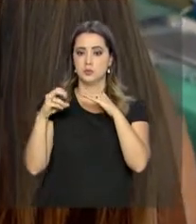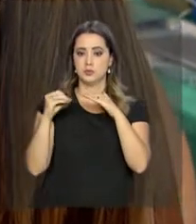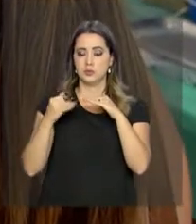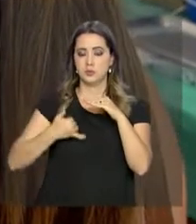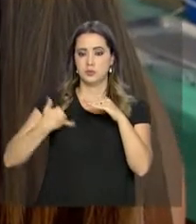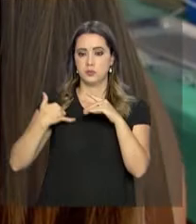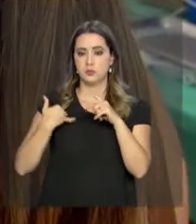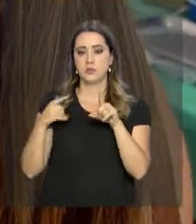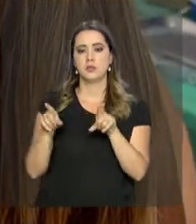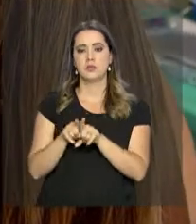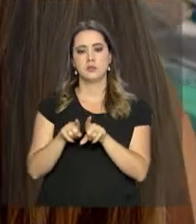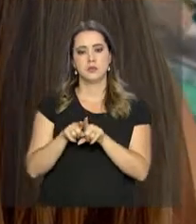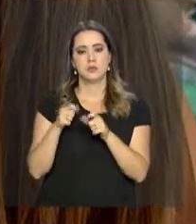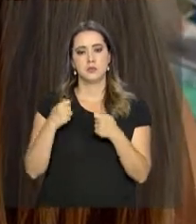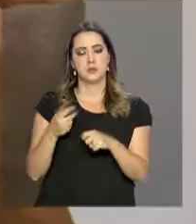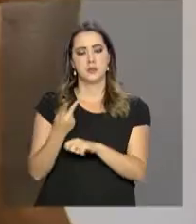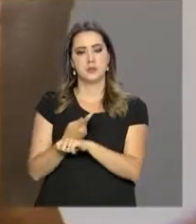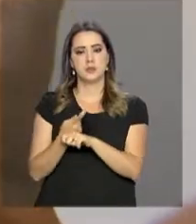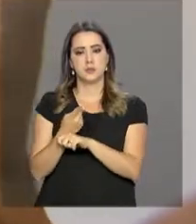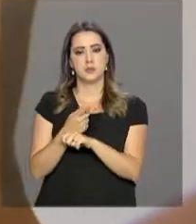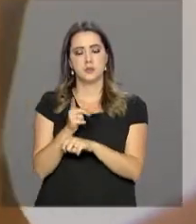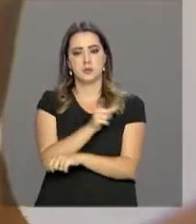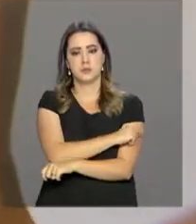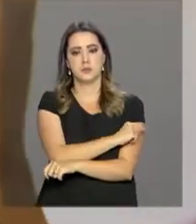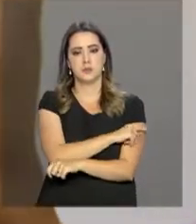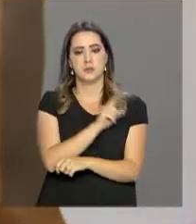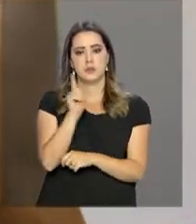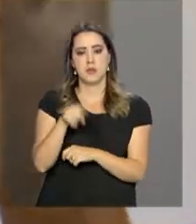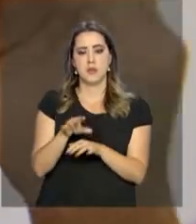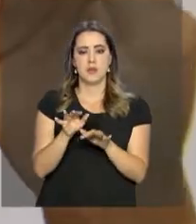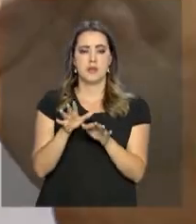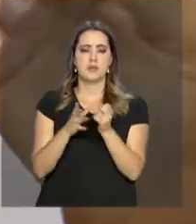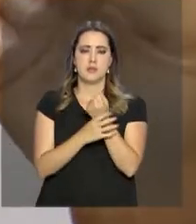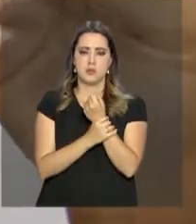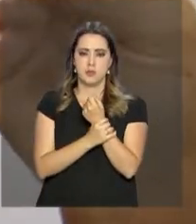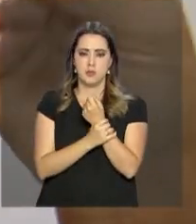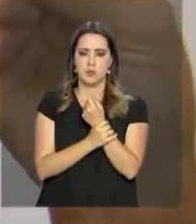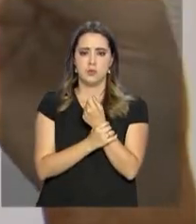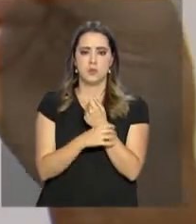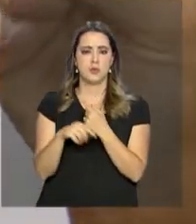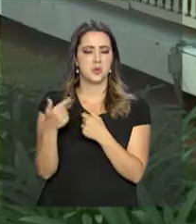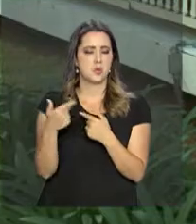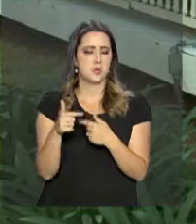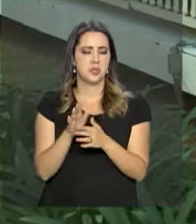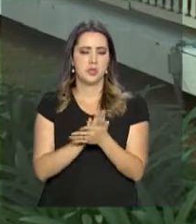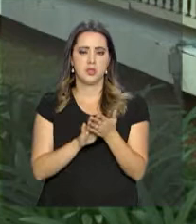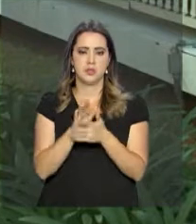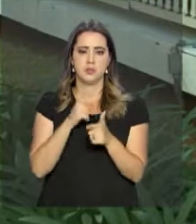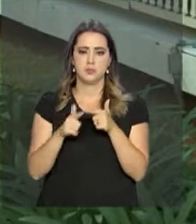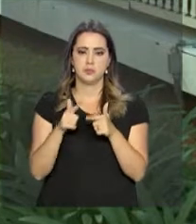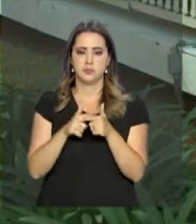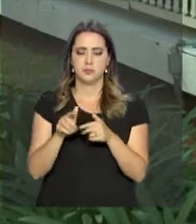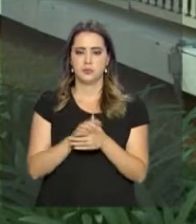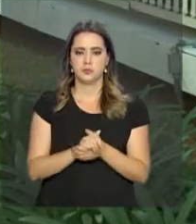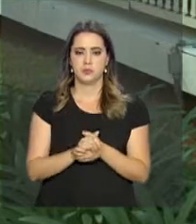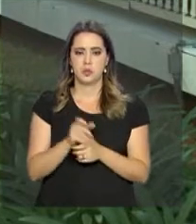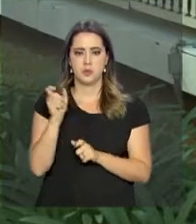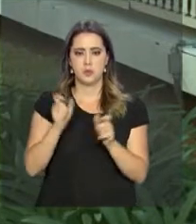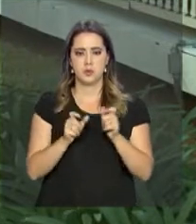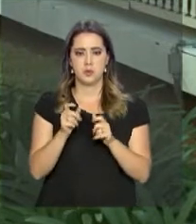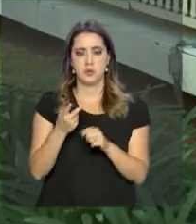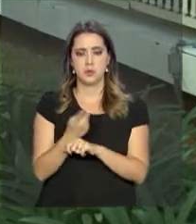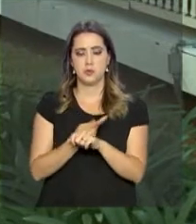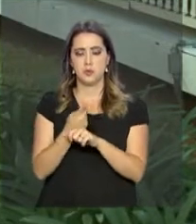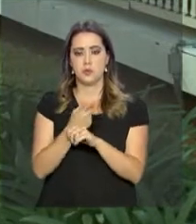também devem tomar a vacina o procedimento é seguro e não faz mal pessoa que procurar os postos de